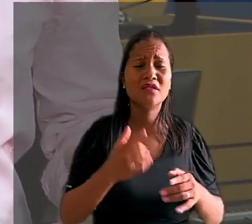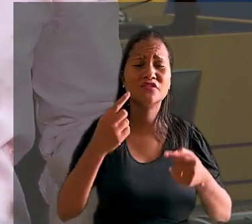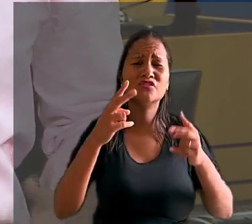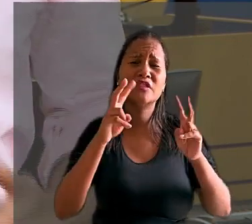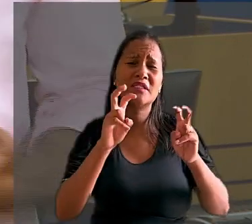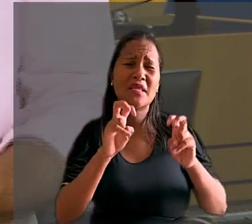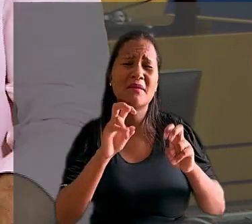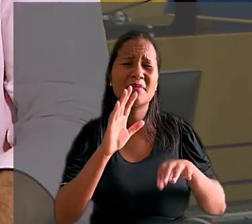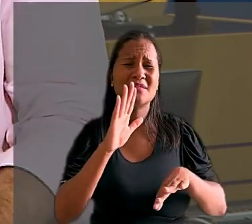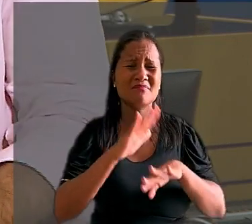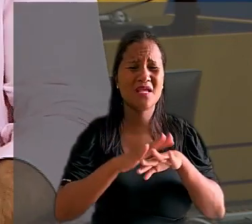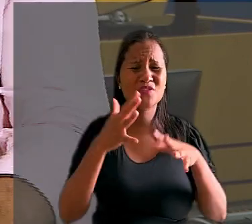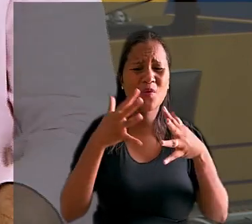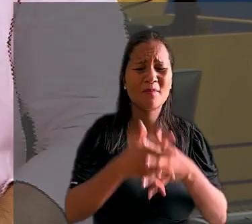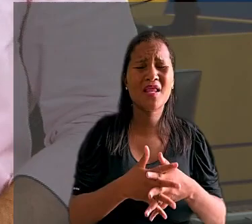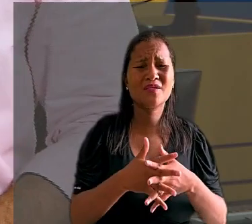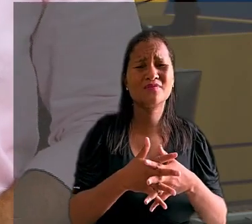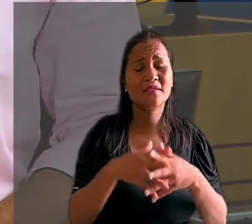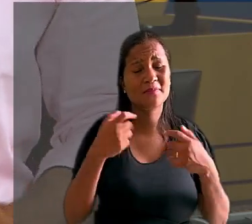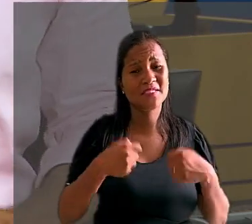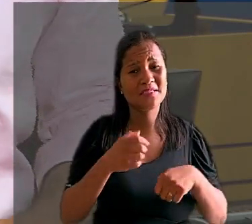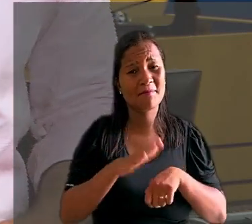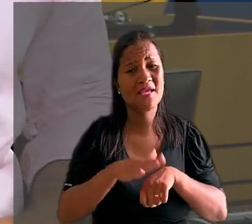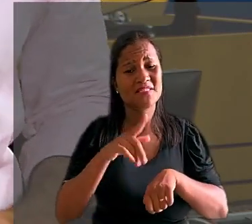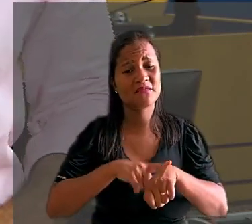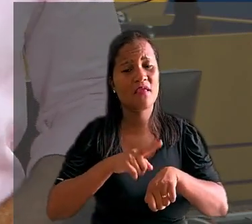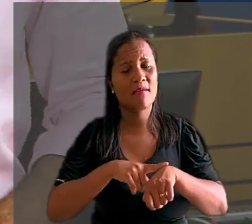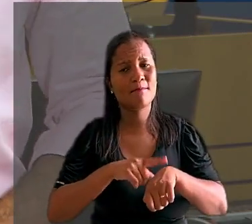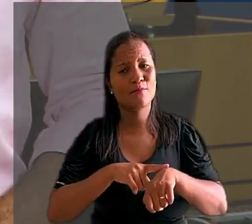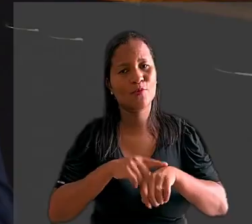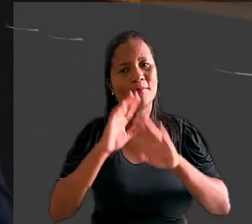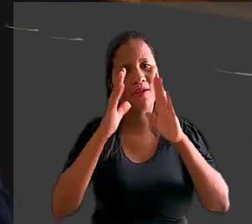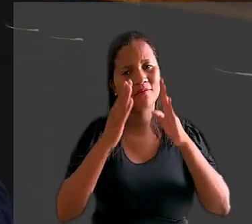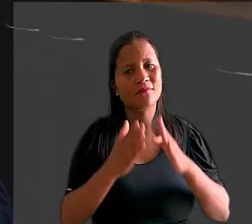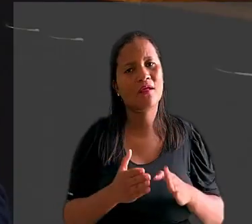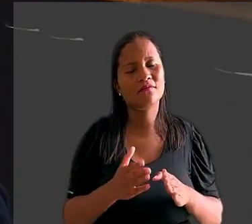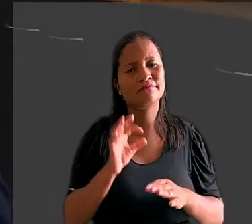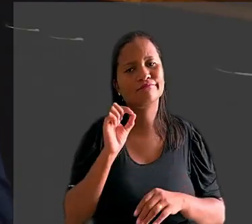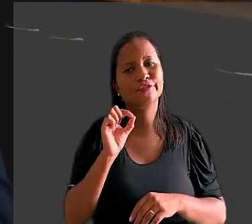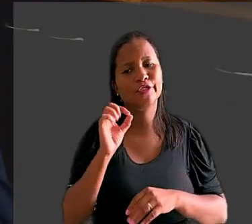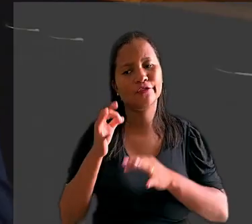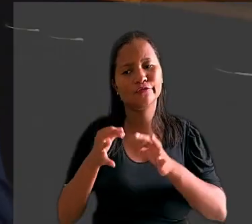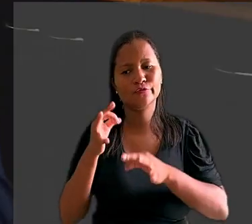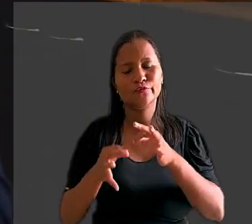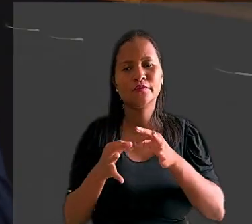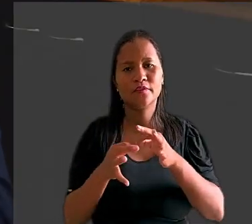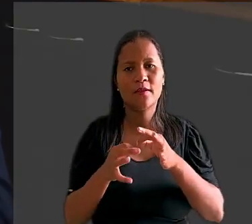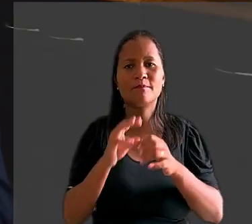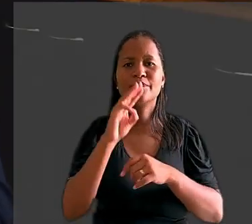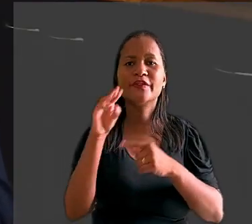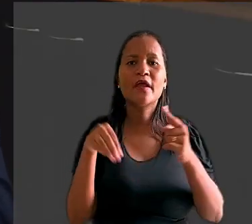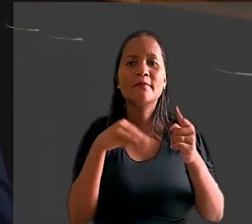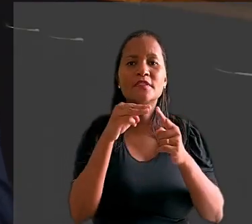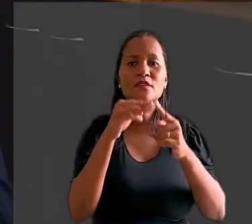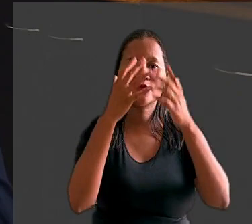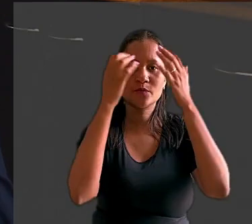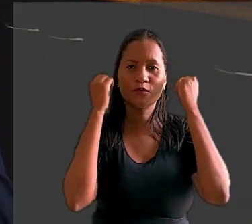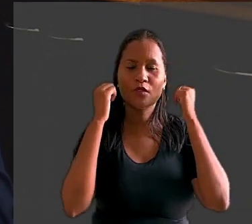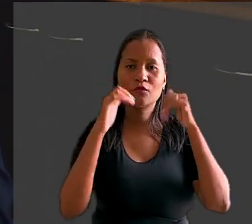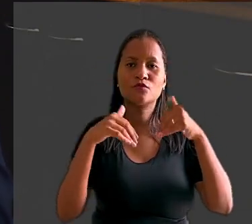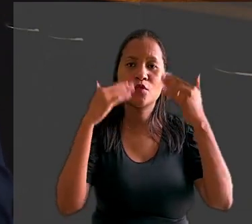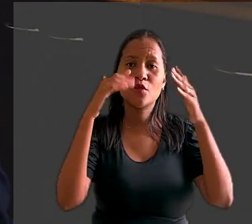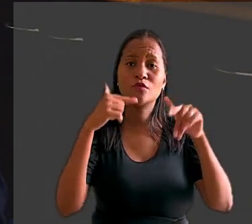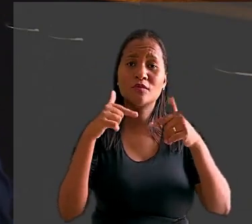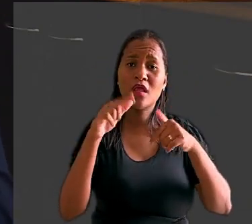que demandam mais tempo para a análise da convicção de quem julga. A missão do Tribunal Superior do Trabalho é pacificar o entendimento acerca